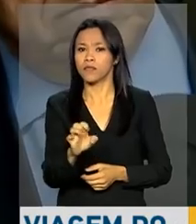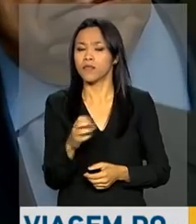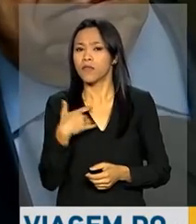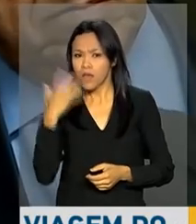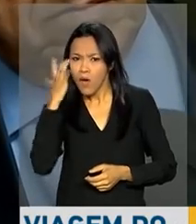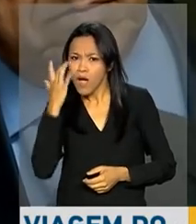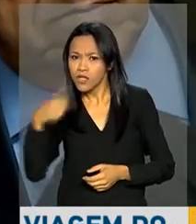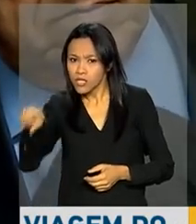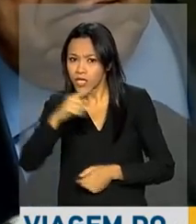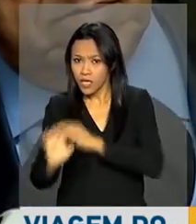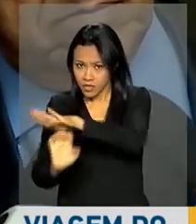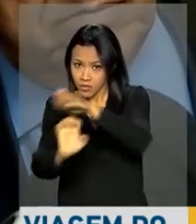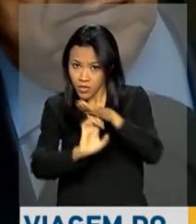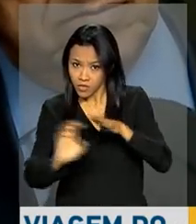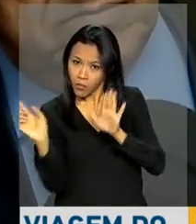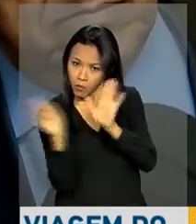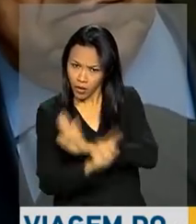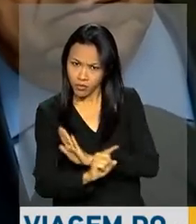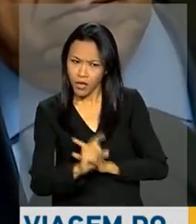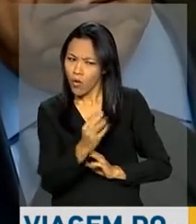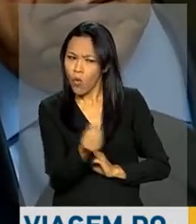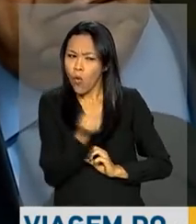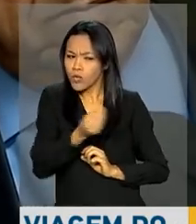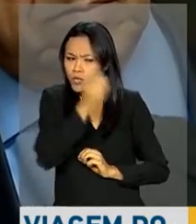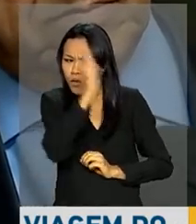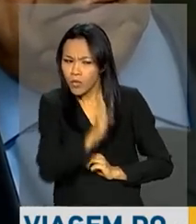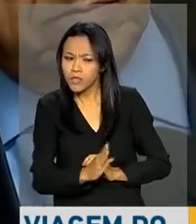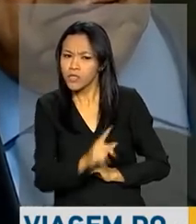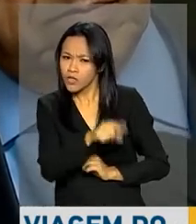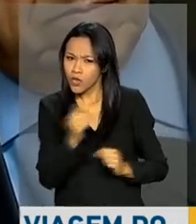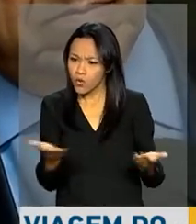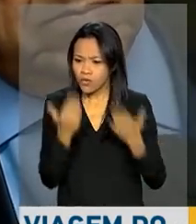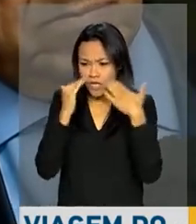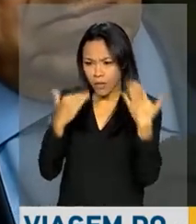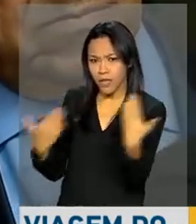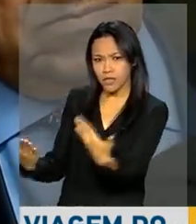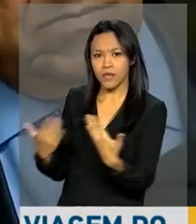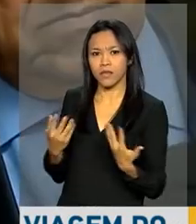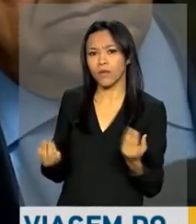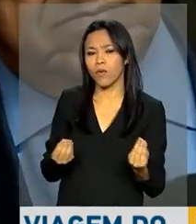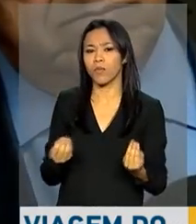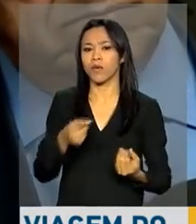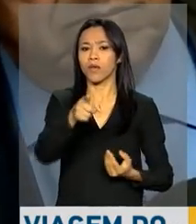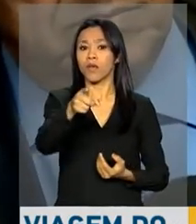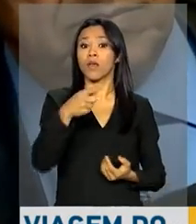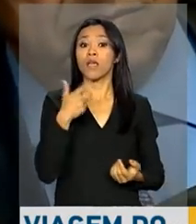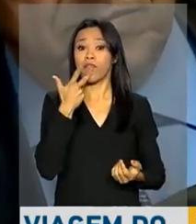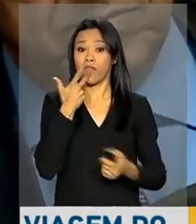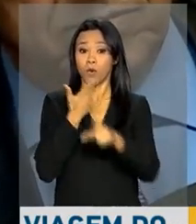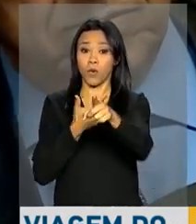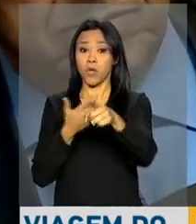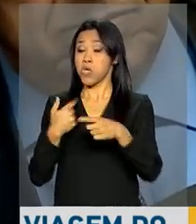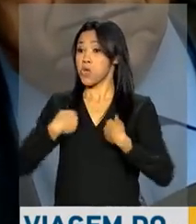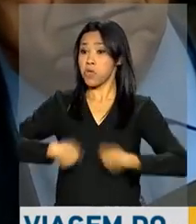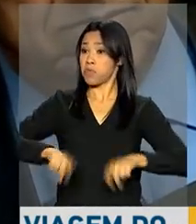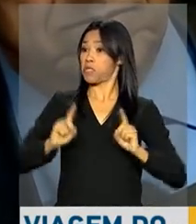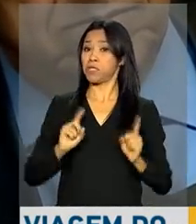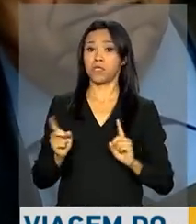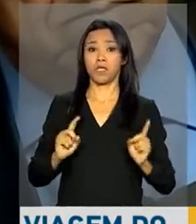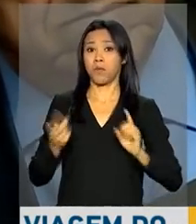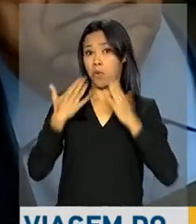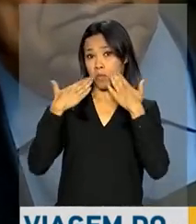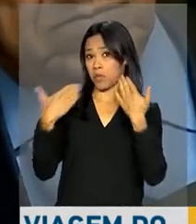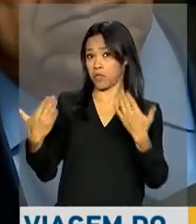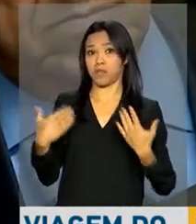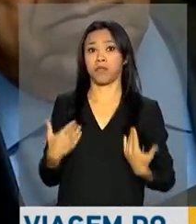que os investidores vão questionar o senhor como é que está o Brasil que o senhor apresenta hoje e em relação... Você sabe que eu nem precisei, eu vou dizer a você, nem precisei